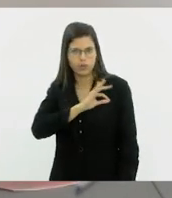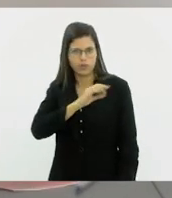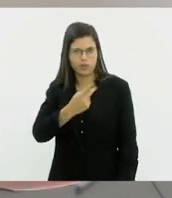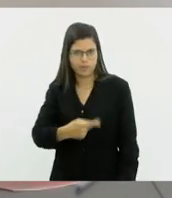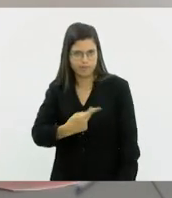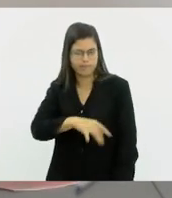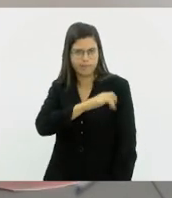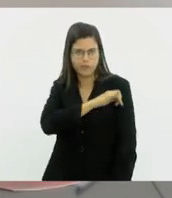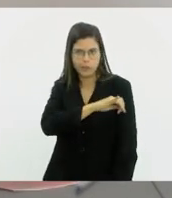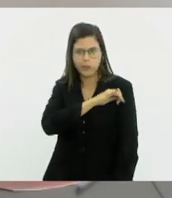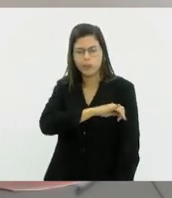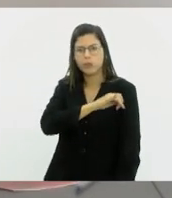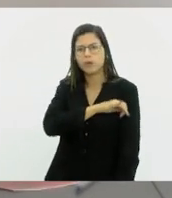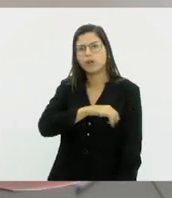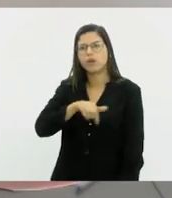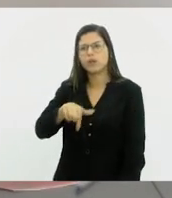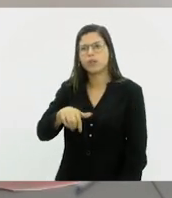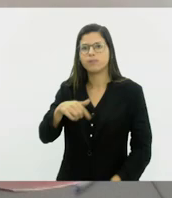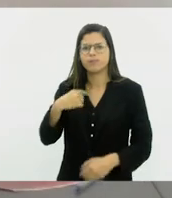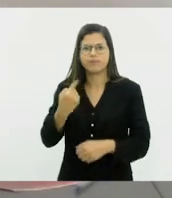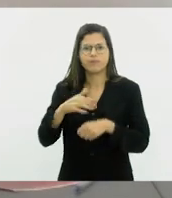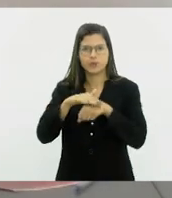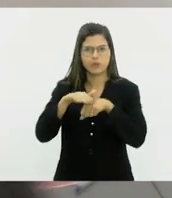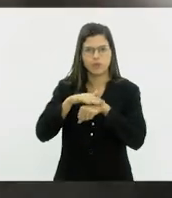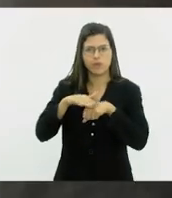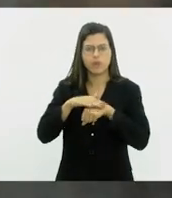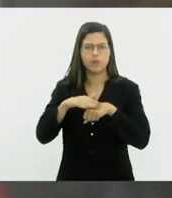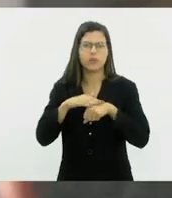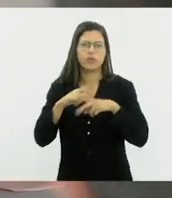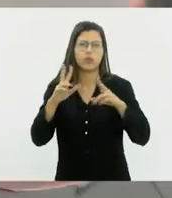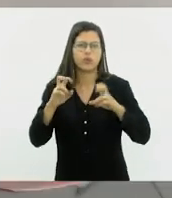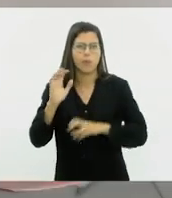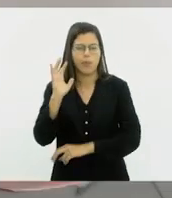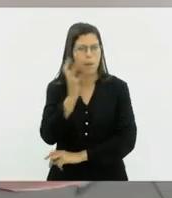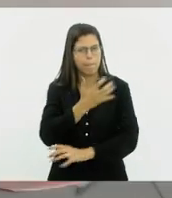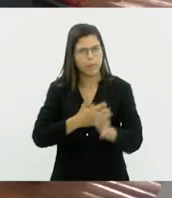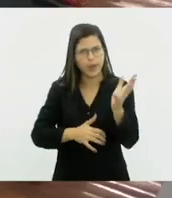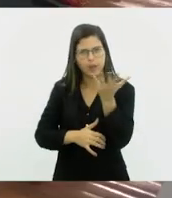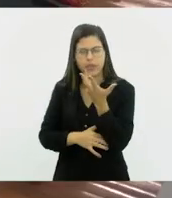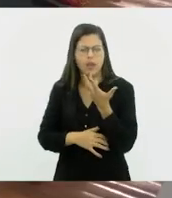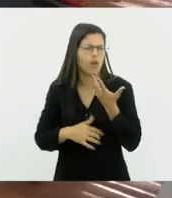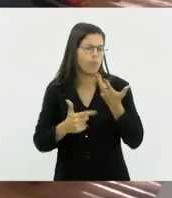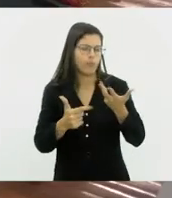estávamos aqui antes conversando sobre a questão ambiental e outros temas importantes